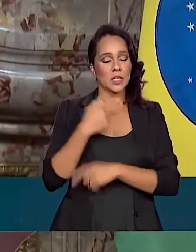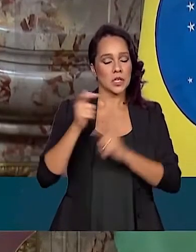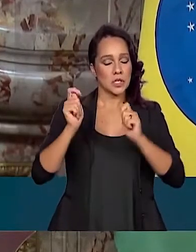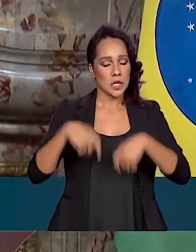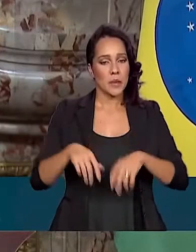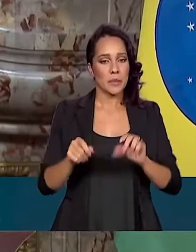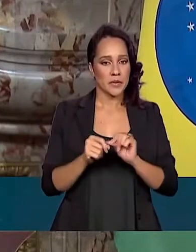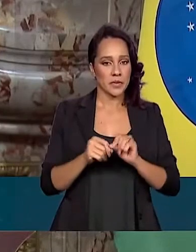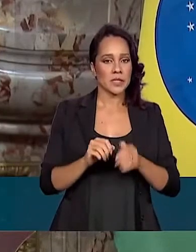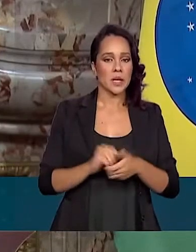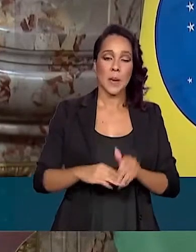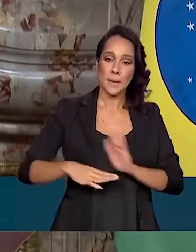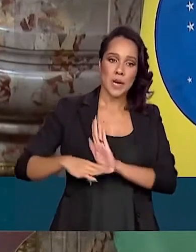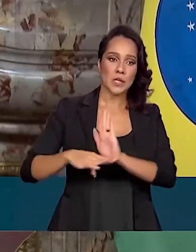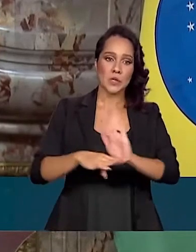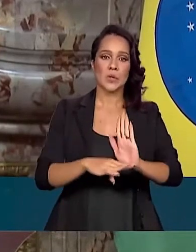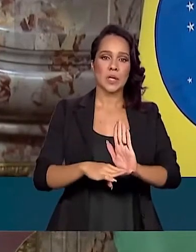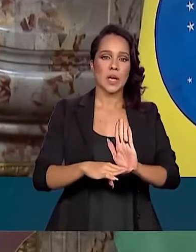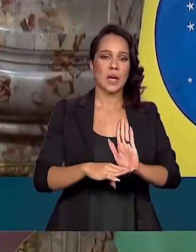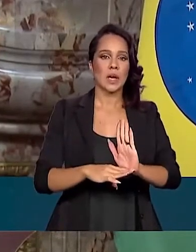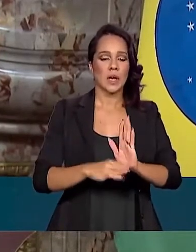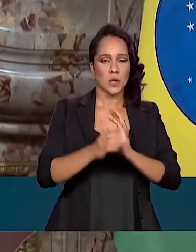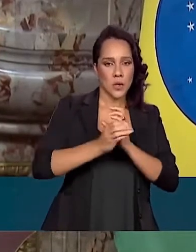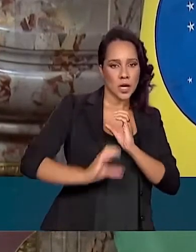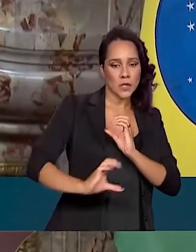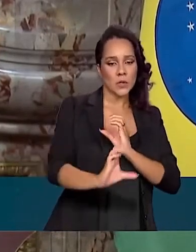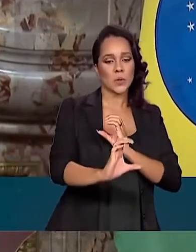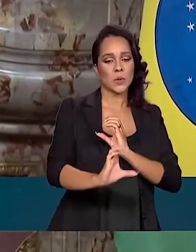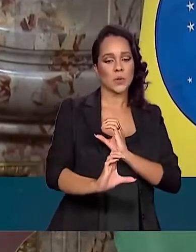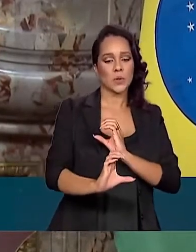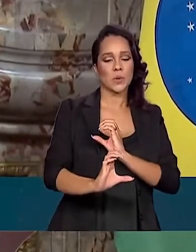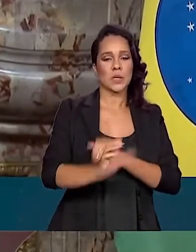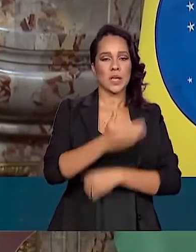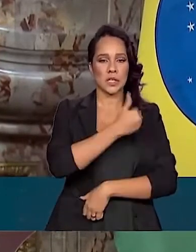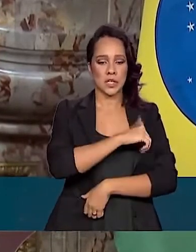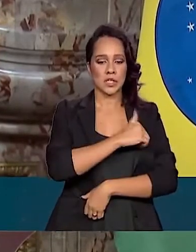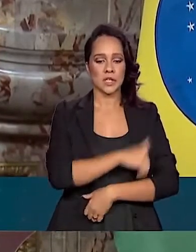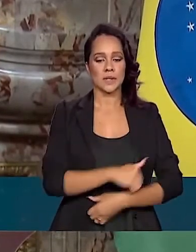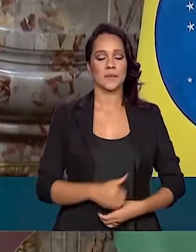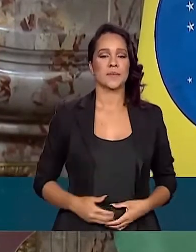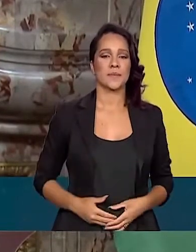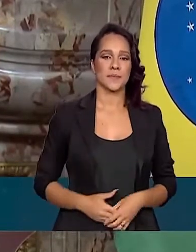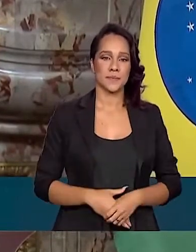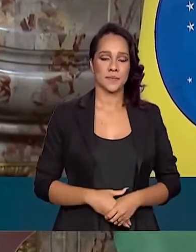gente puder fazer para ajudar no gasoduto argentino.